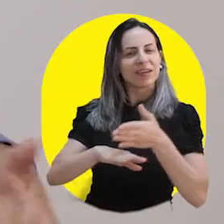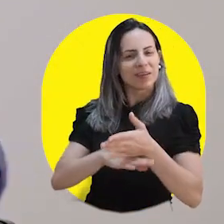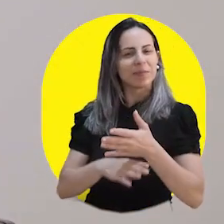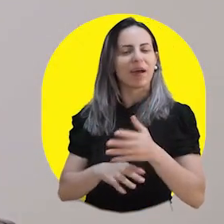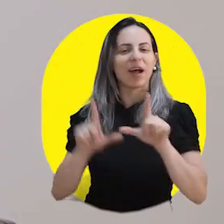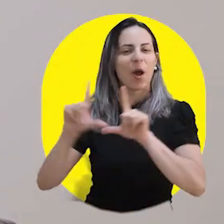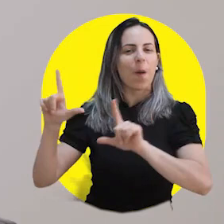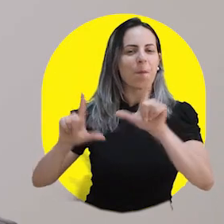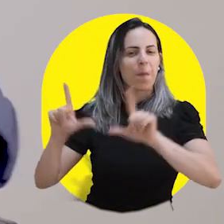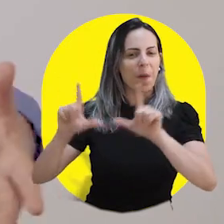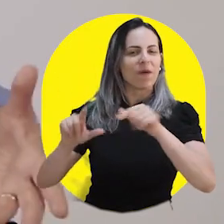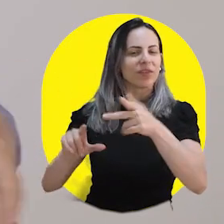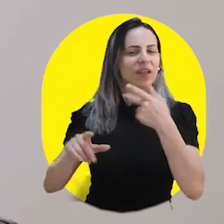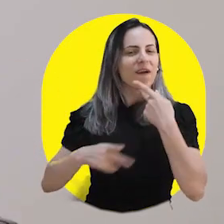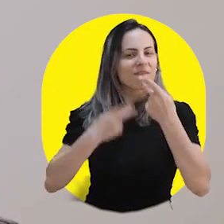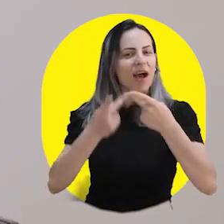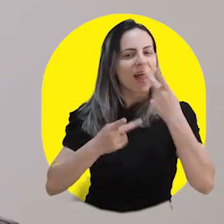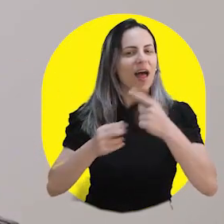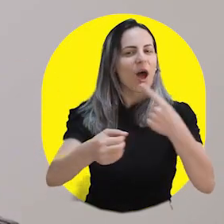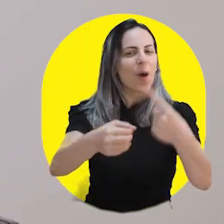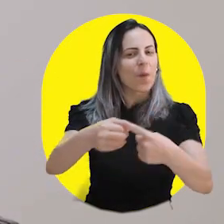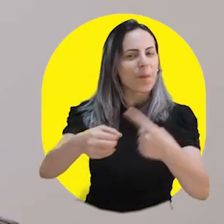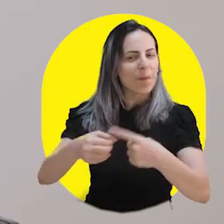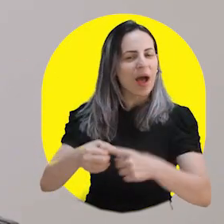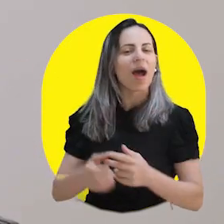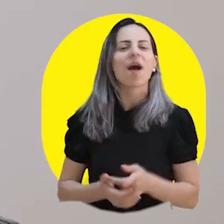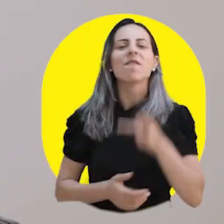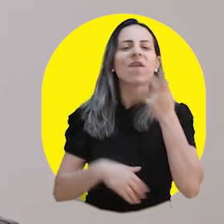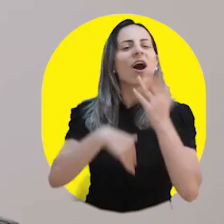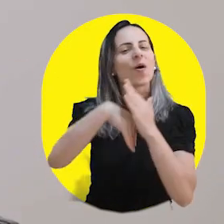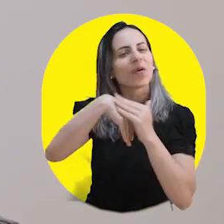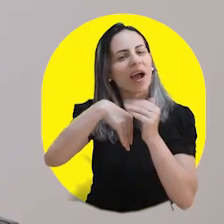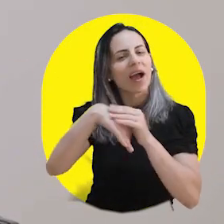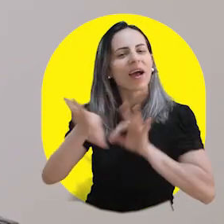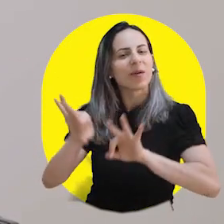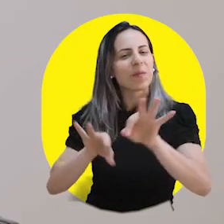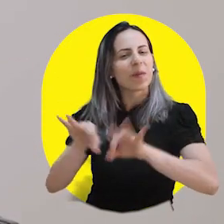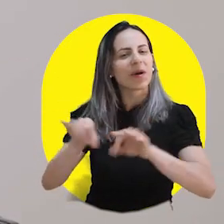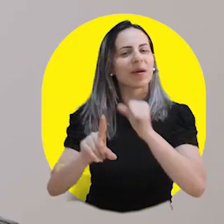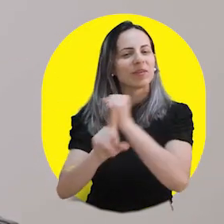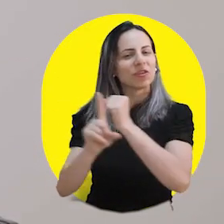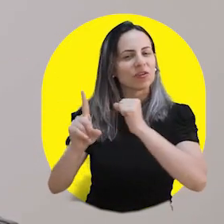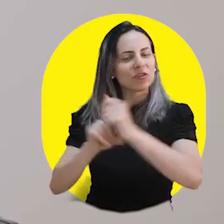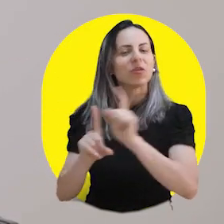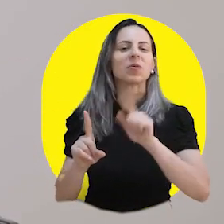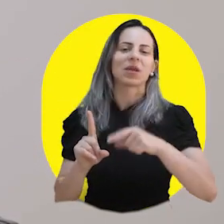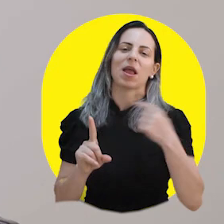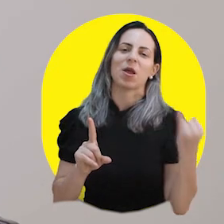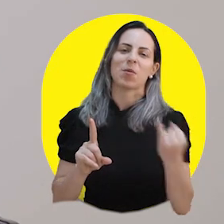nosso programa, trazido a sua manifestação do bairro. Fala com carinho